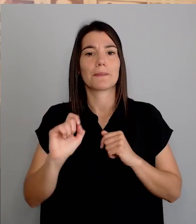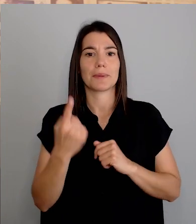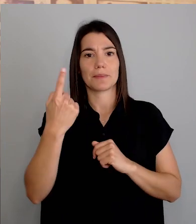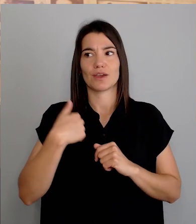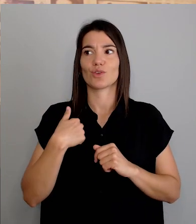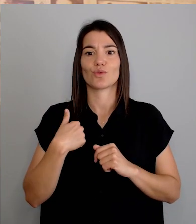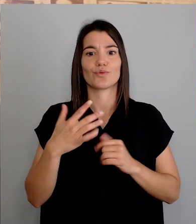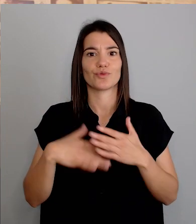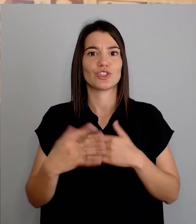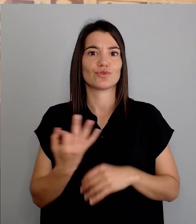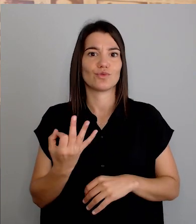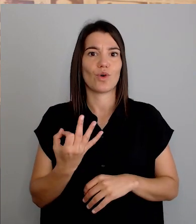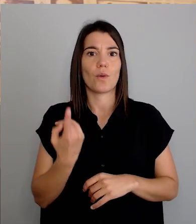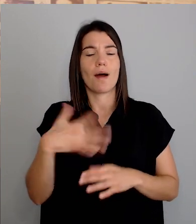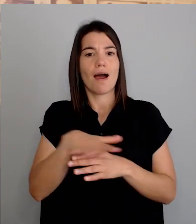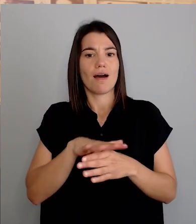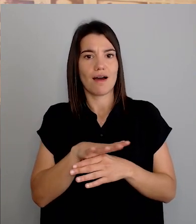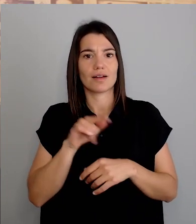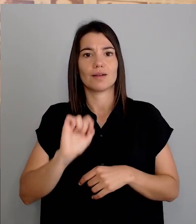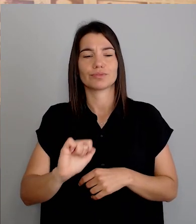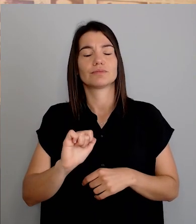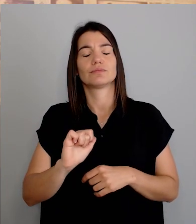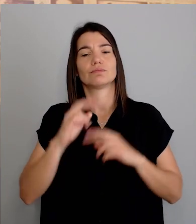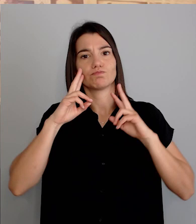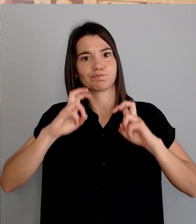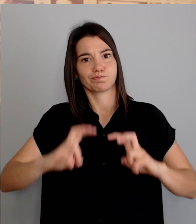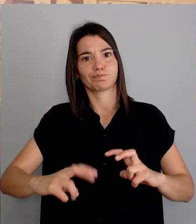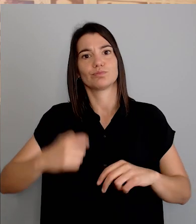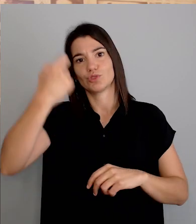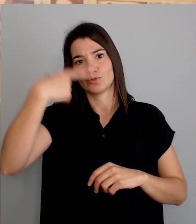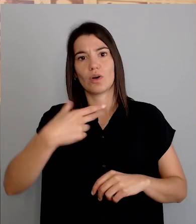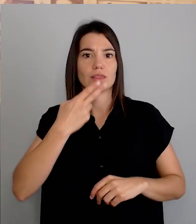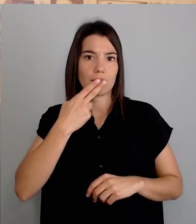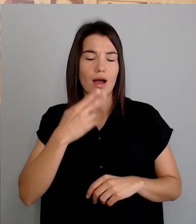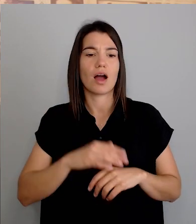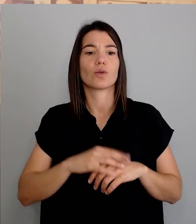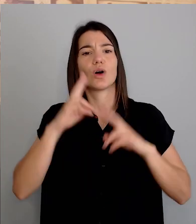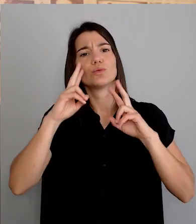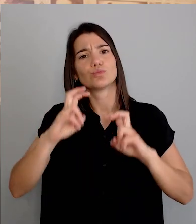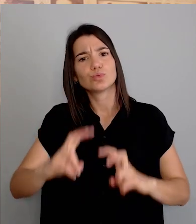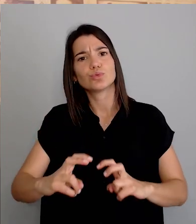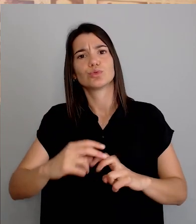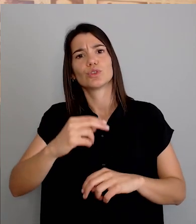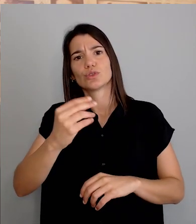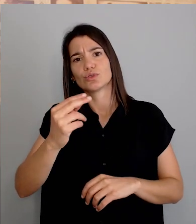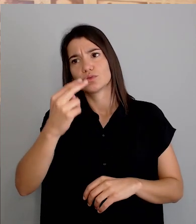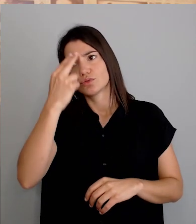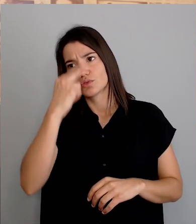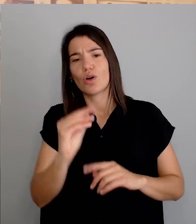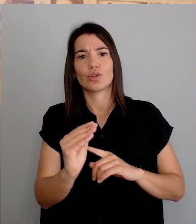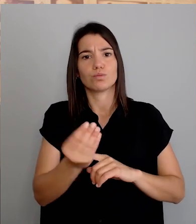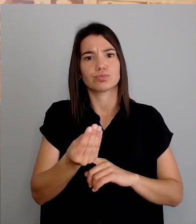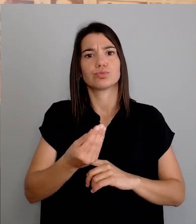Fui precursor de um dos ramos da história do tabaco, Nomeadamente a Arqueologia do Cachimbo, Nos anos